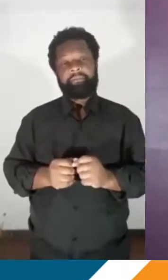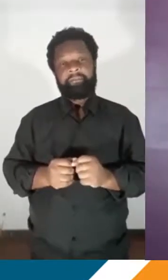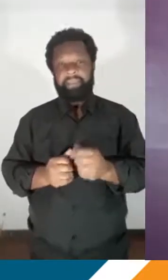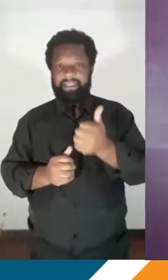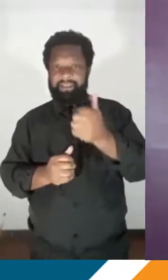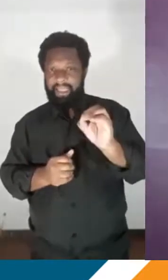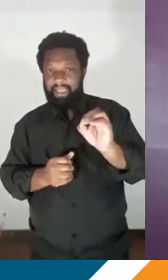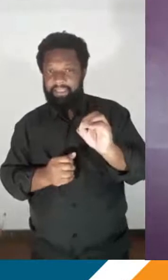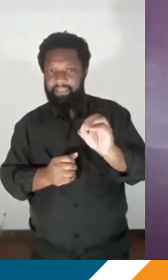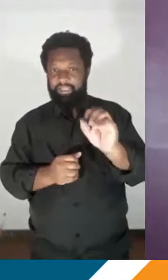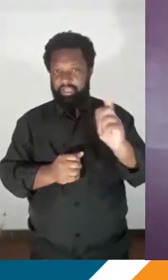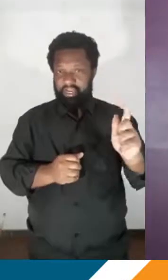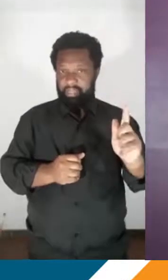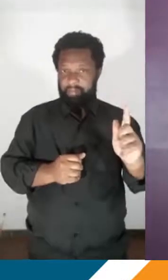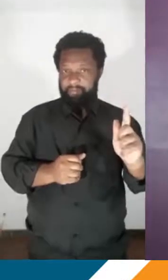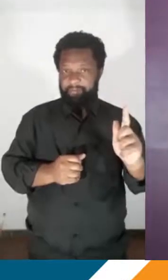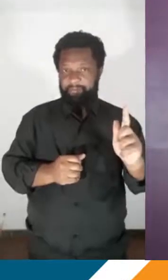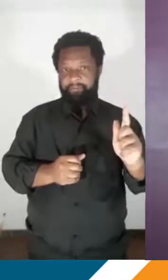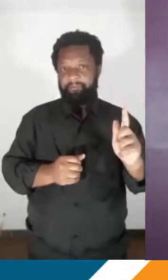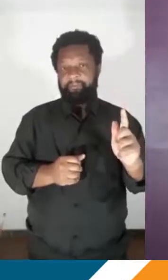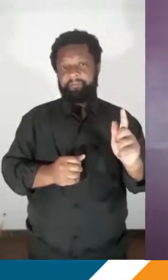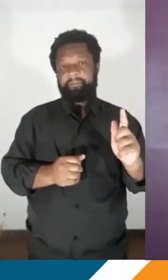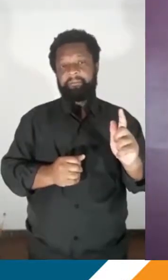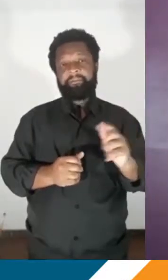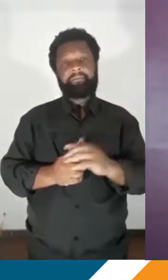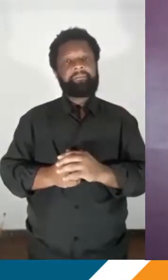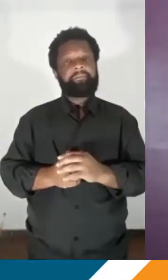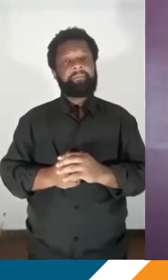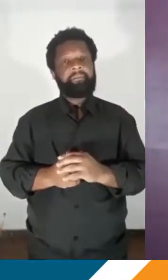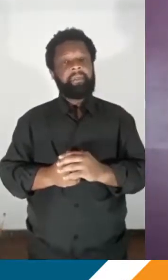igual a 10 gramas